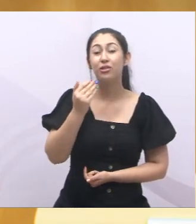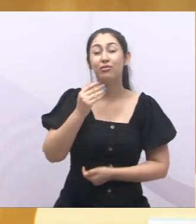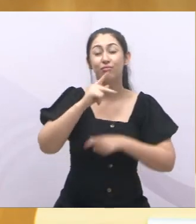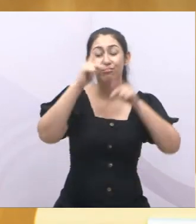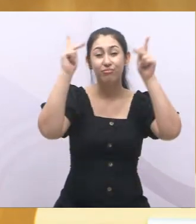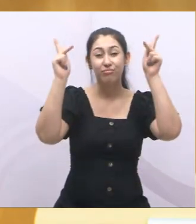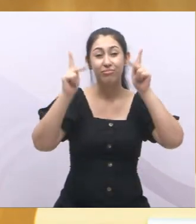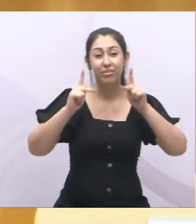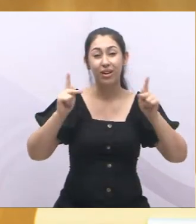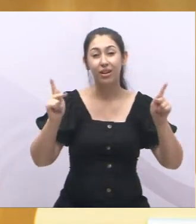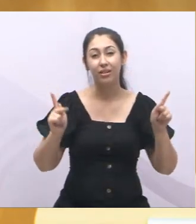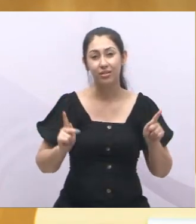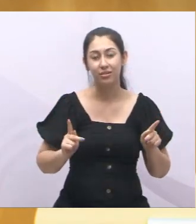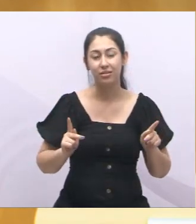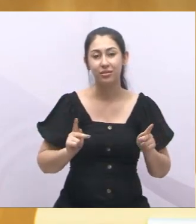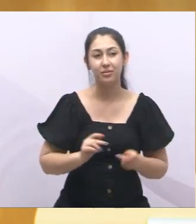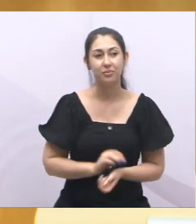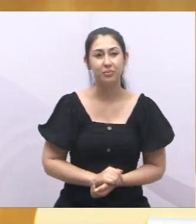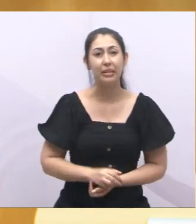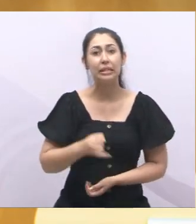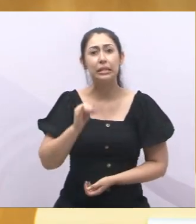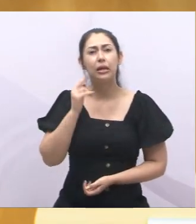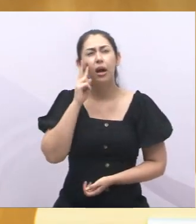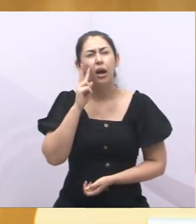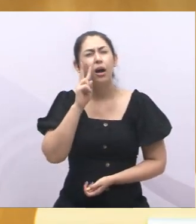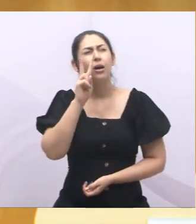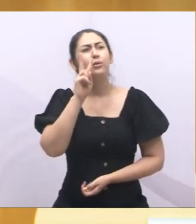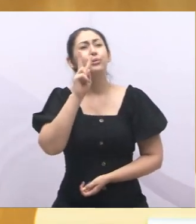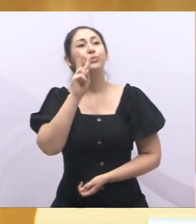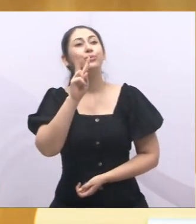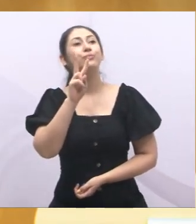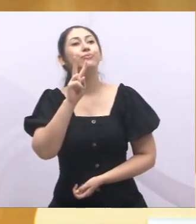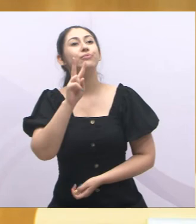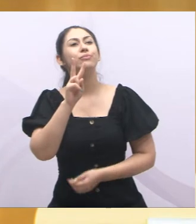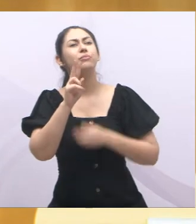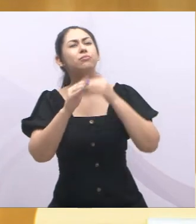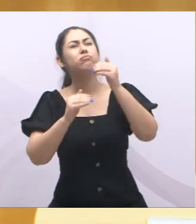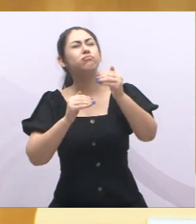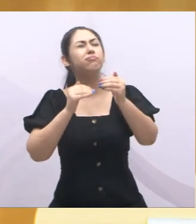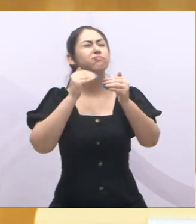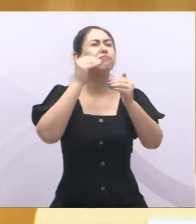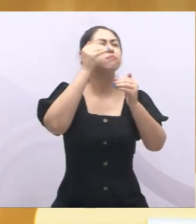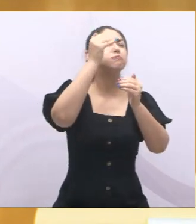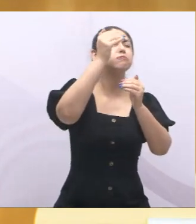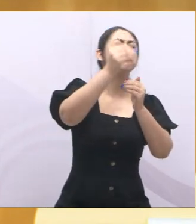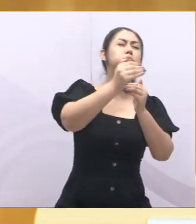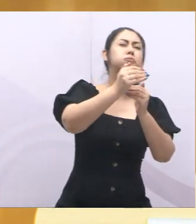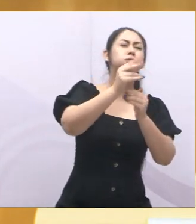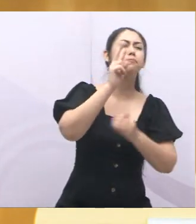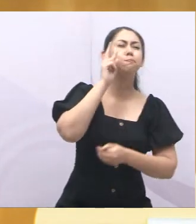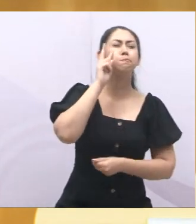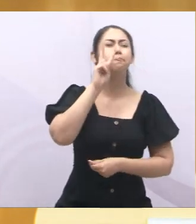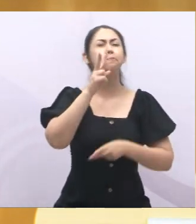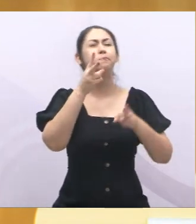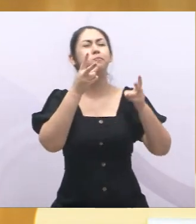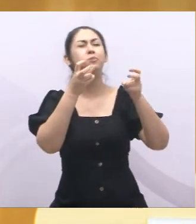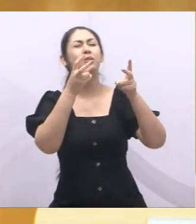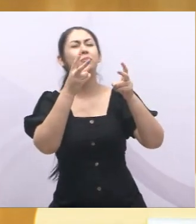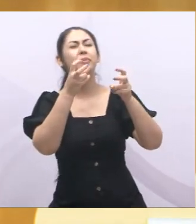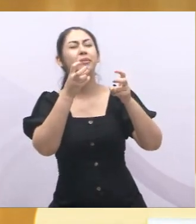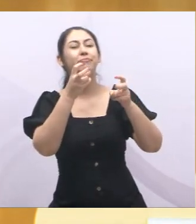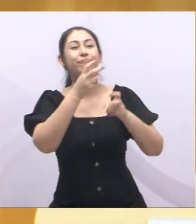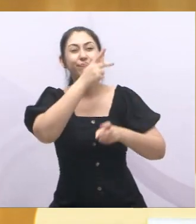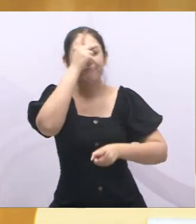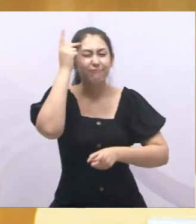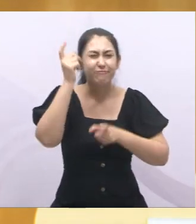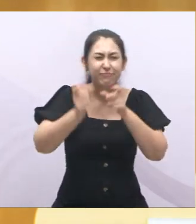E se ousarem levantar a cabeça um pouquinho mais longe, por trás dos morros do Bandeira Branca, nós vamos encontrar pessoas